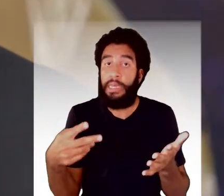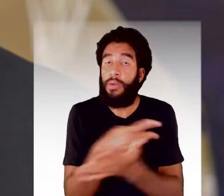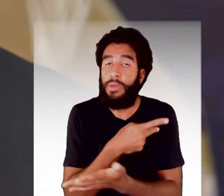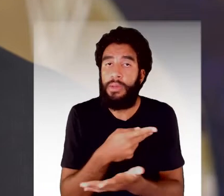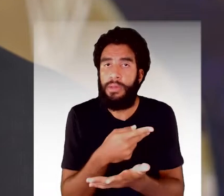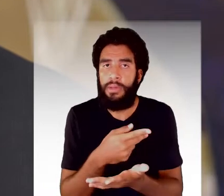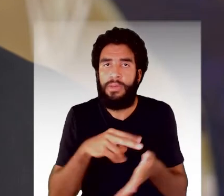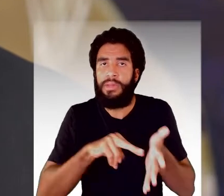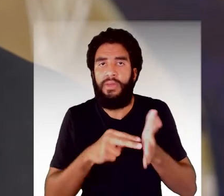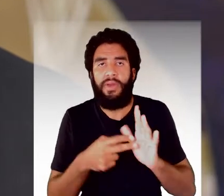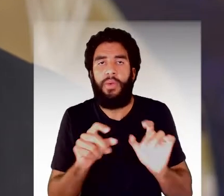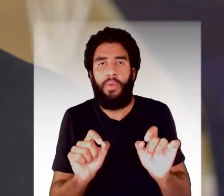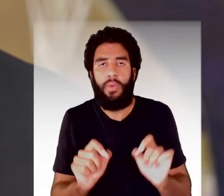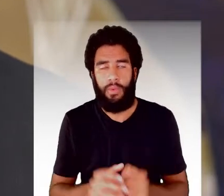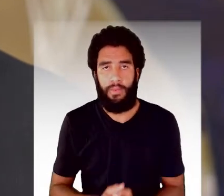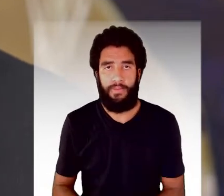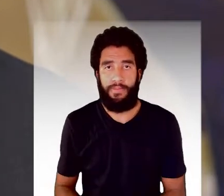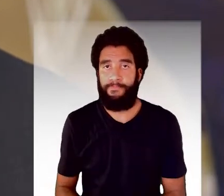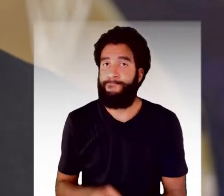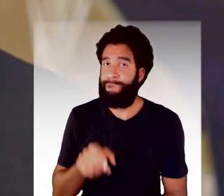relevante. O Brasil não é um